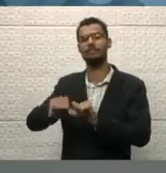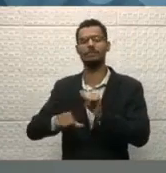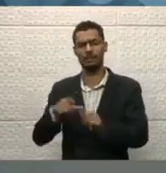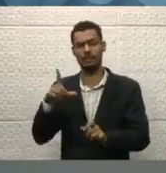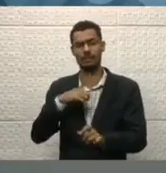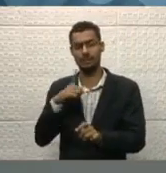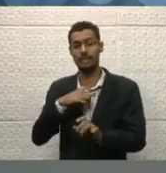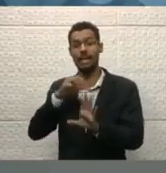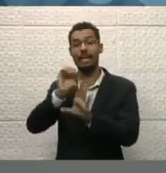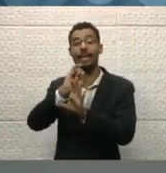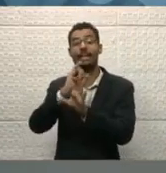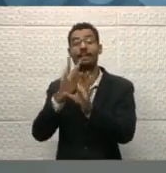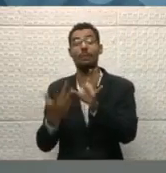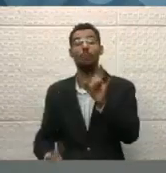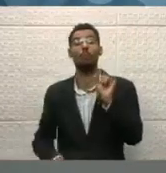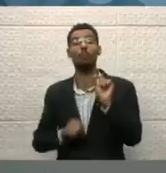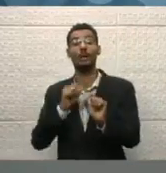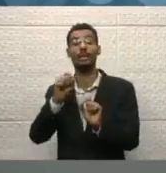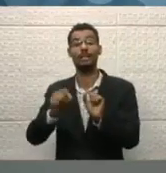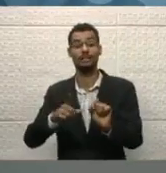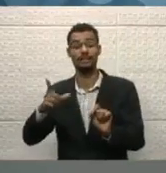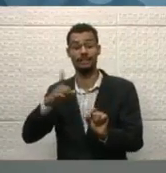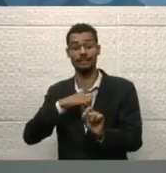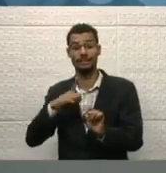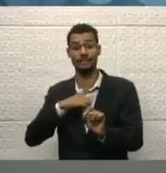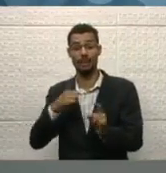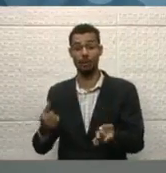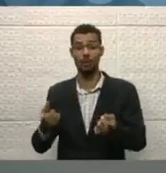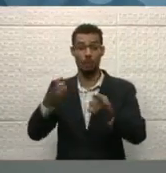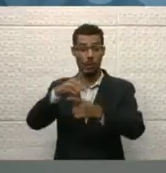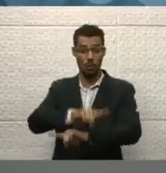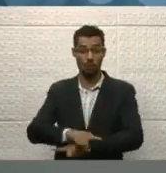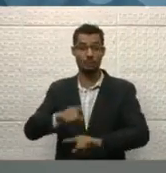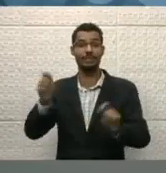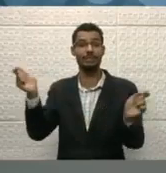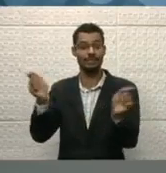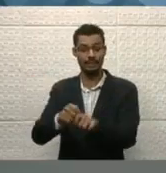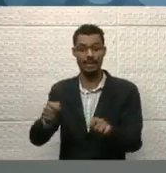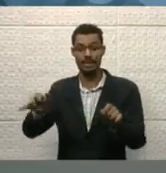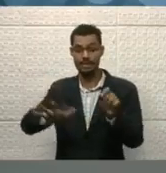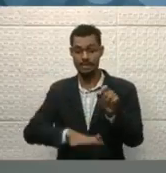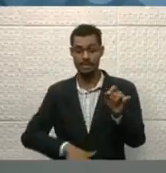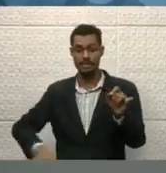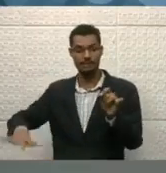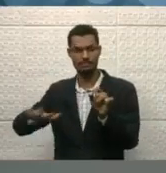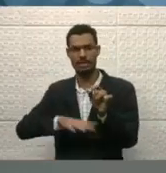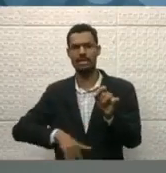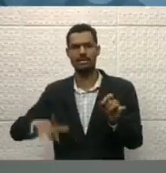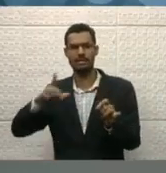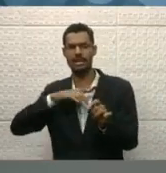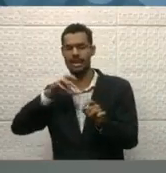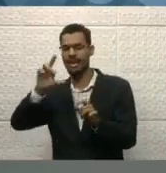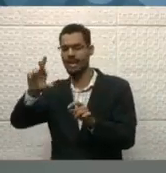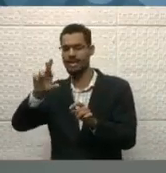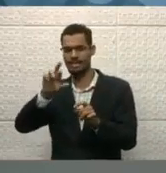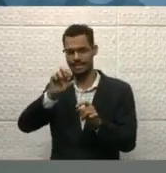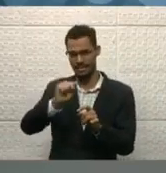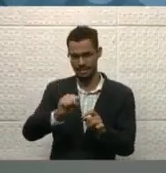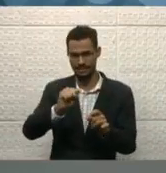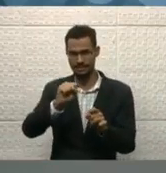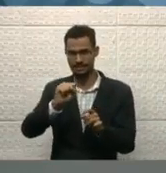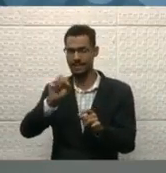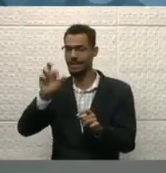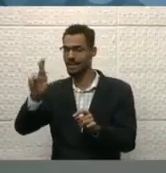elas terão a característica de domínio e contradomínio serem espaços derivados de Rn. Então, seria